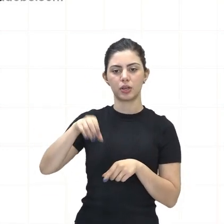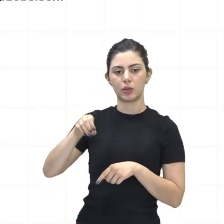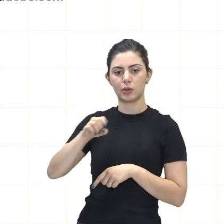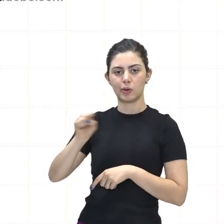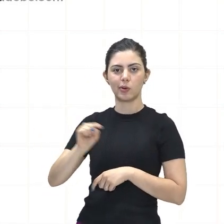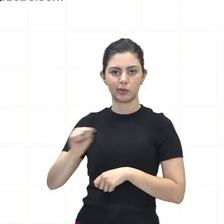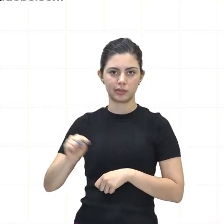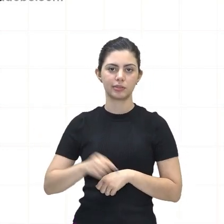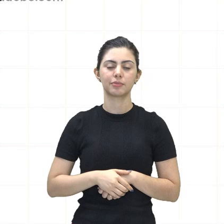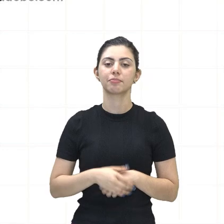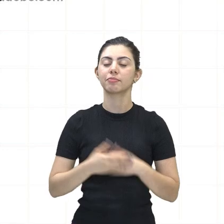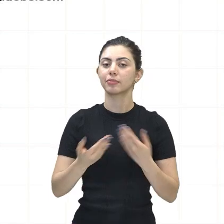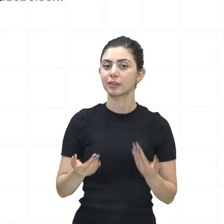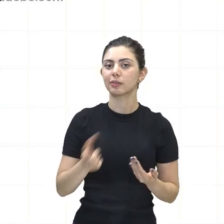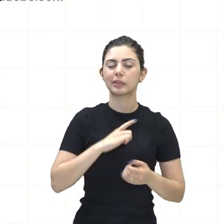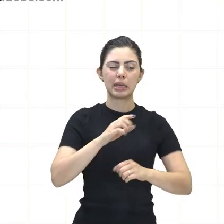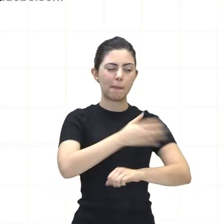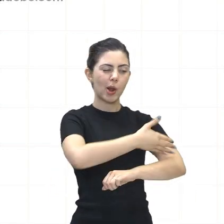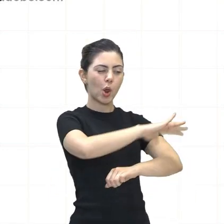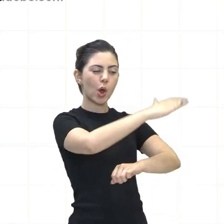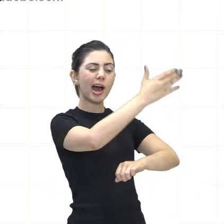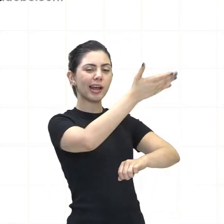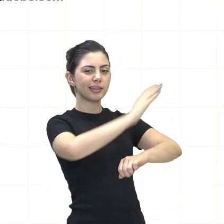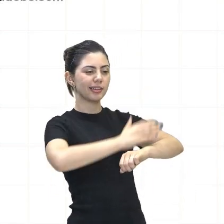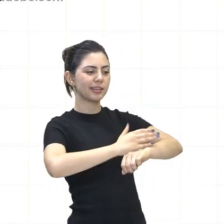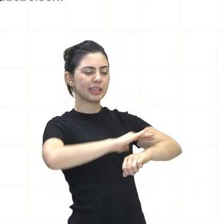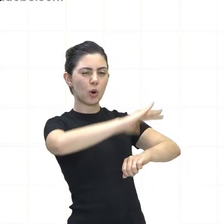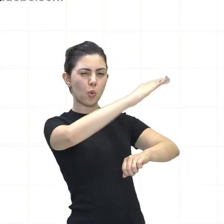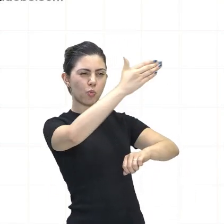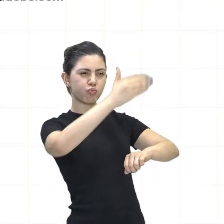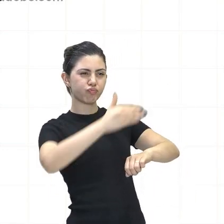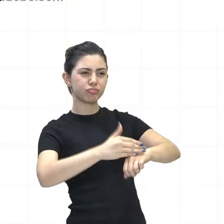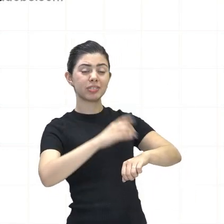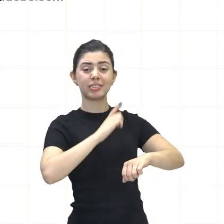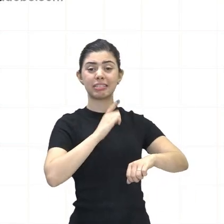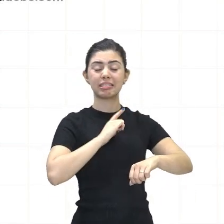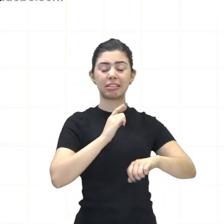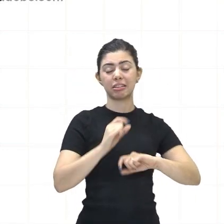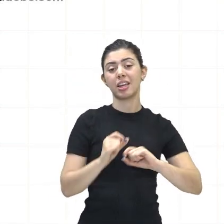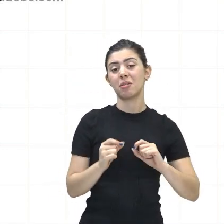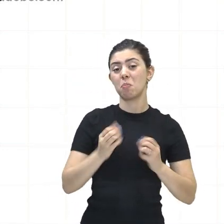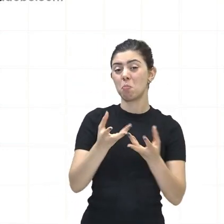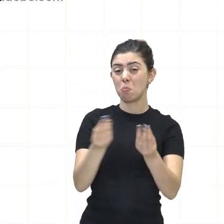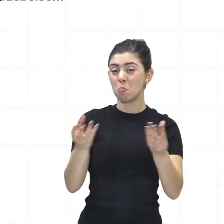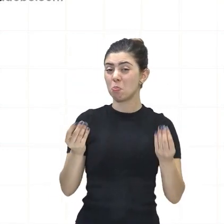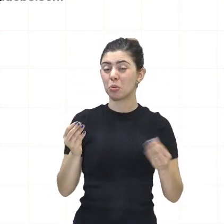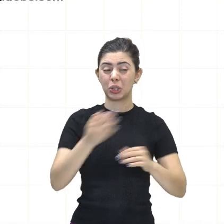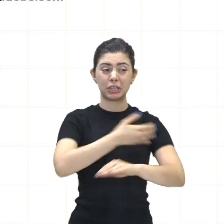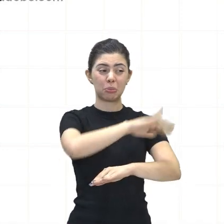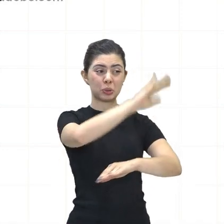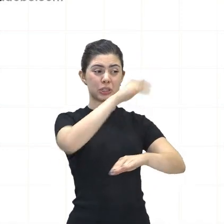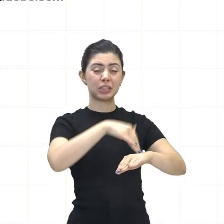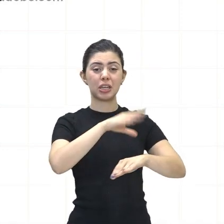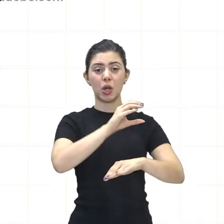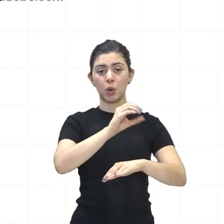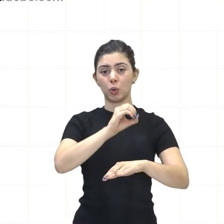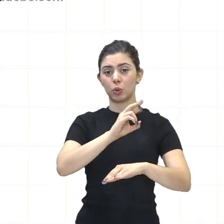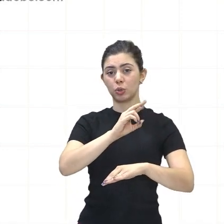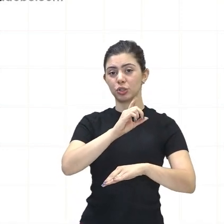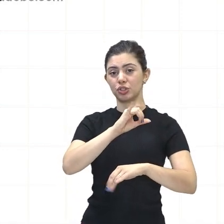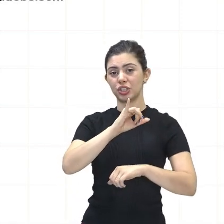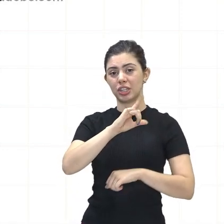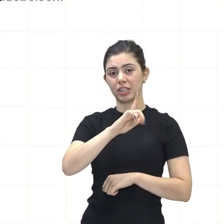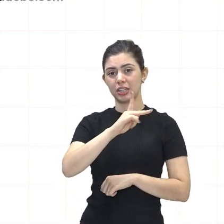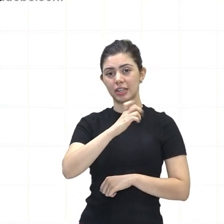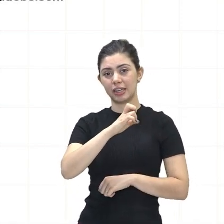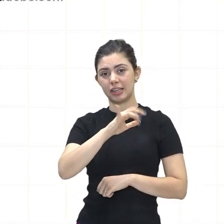montanhoso, inclusive. Ele pega ali uma parte da Cordilheira dos Andes, tem uma outra área montanhosa lá no Chile também. E aí nas áreas de vale,